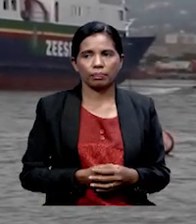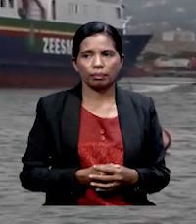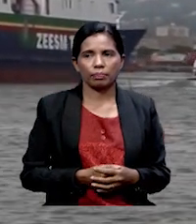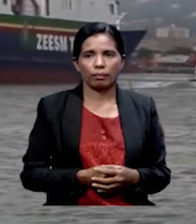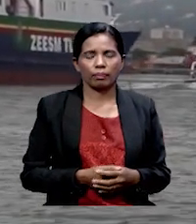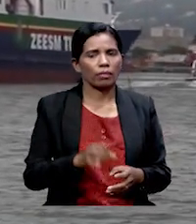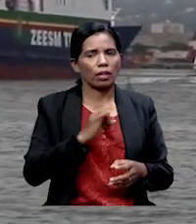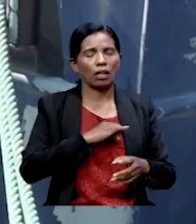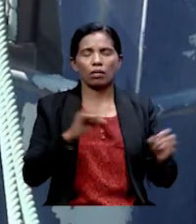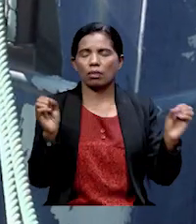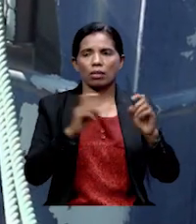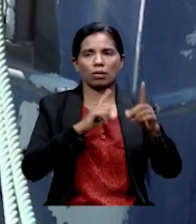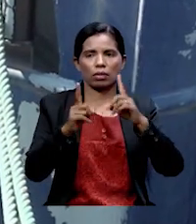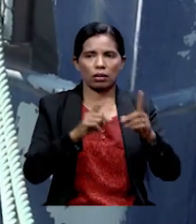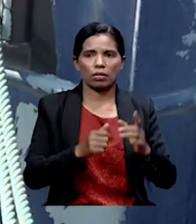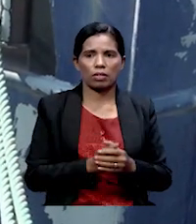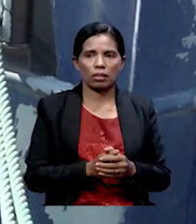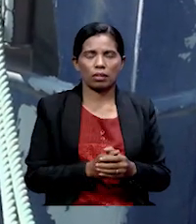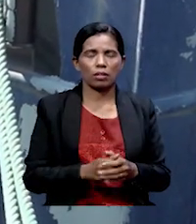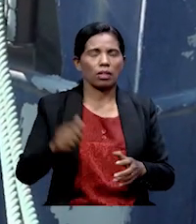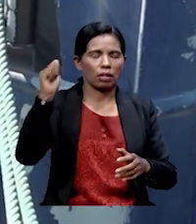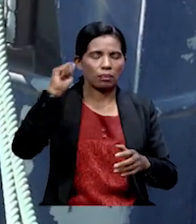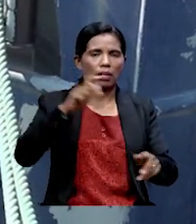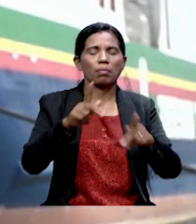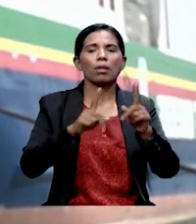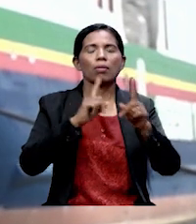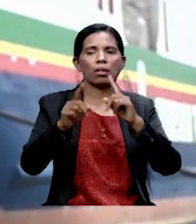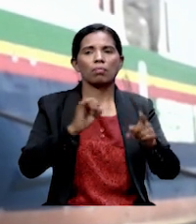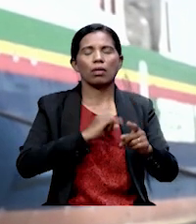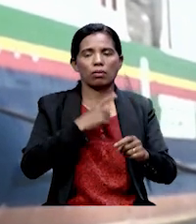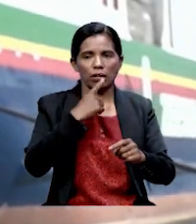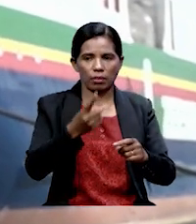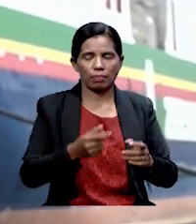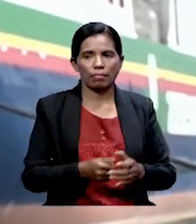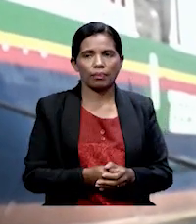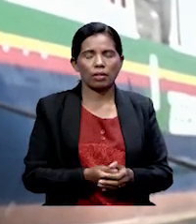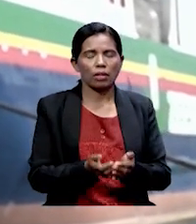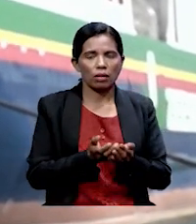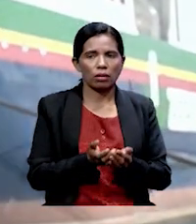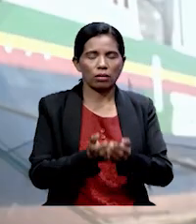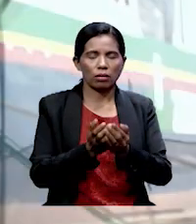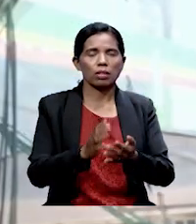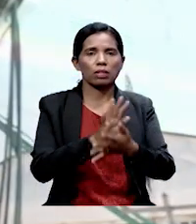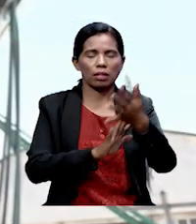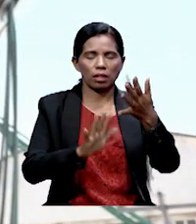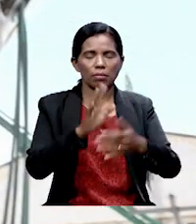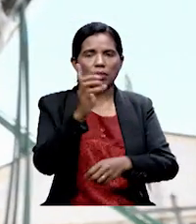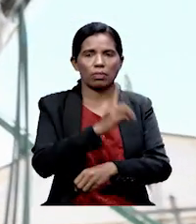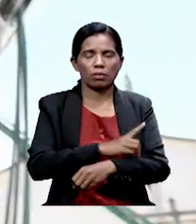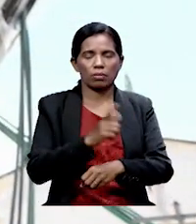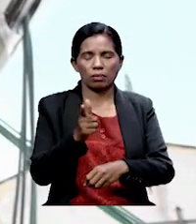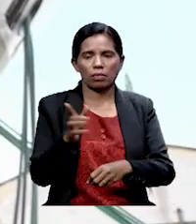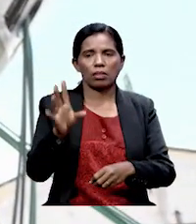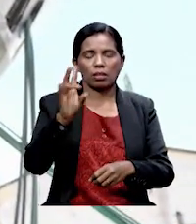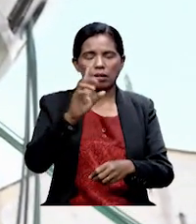A aula foi completa, tá? Porque tua campanha é uma colher, mas acaba tá. Rohak solok nebe inagura he lorong ruanu resinen fulan mayu tinang ring ruasan rasing